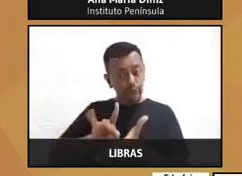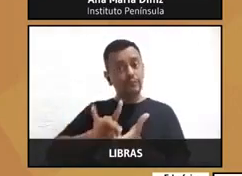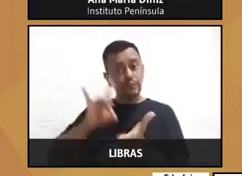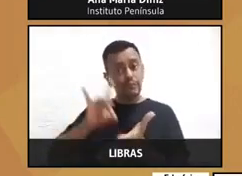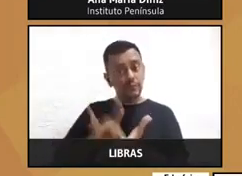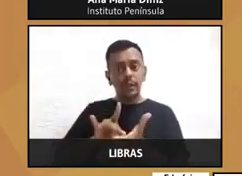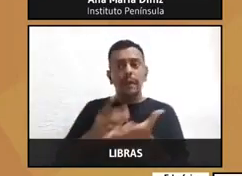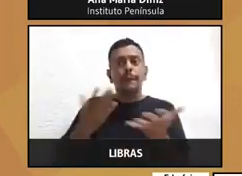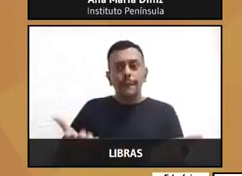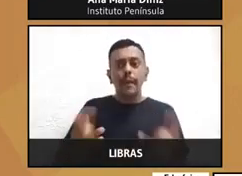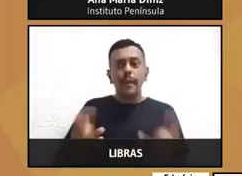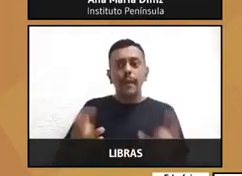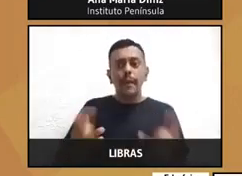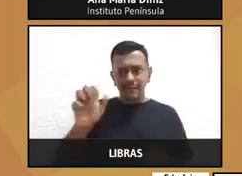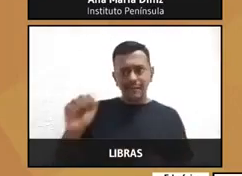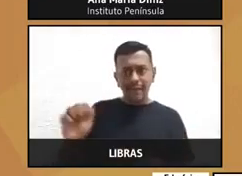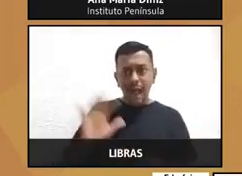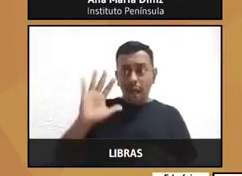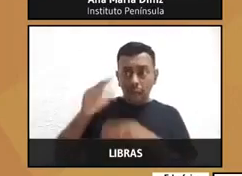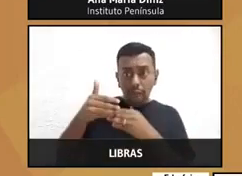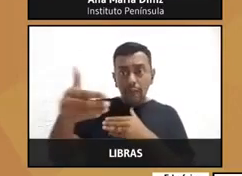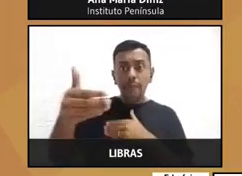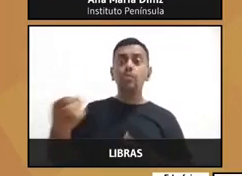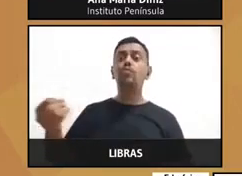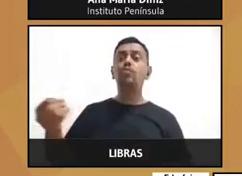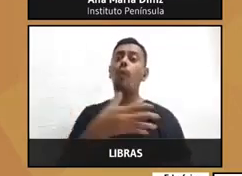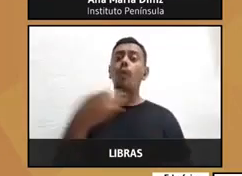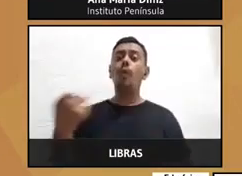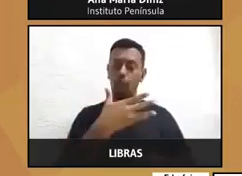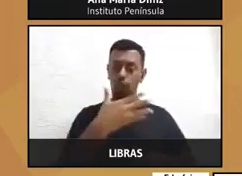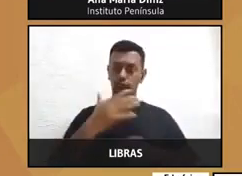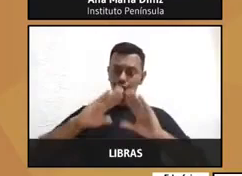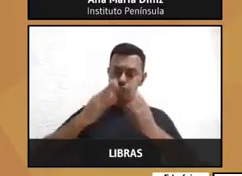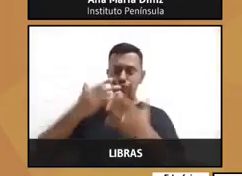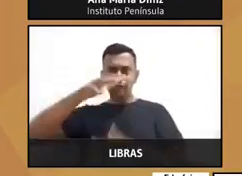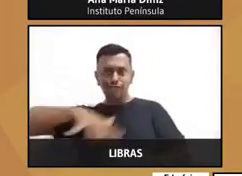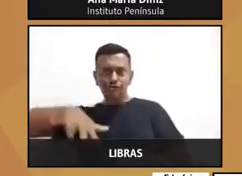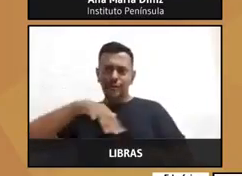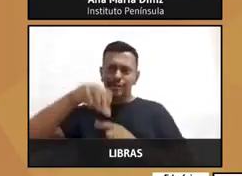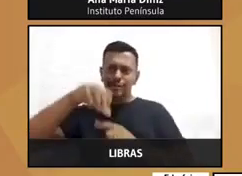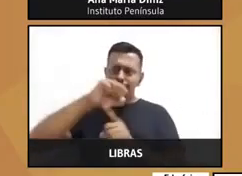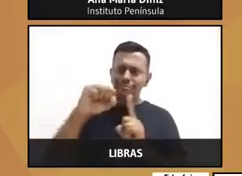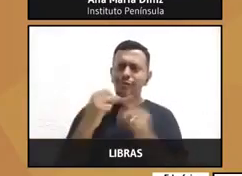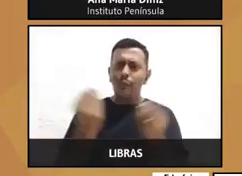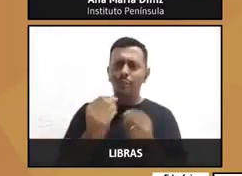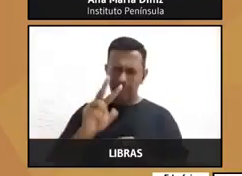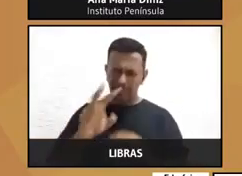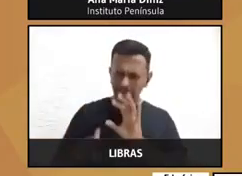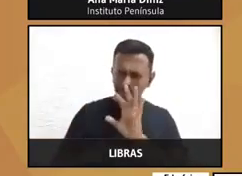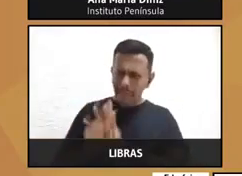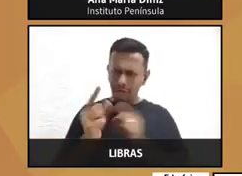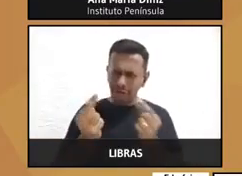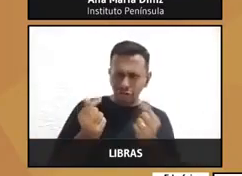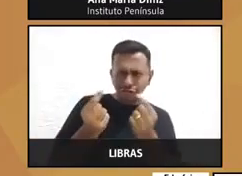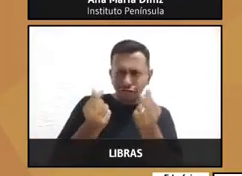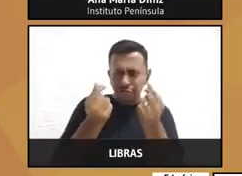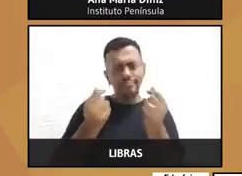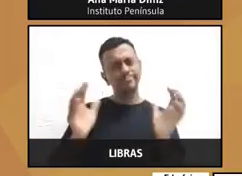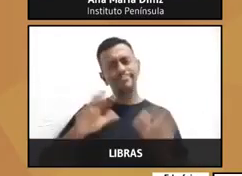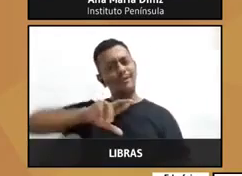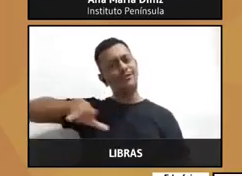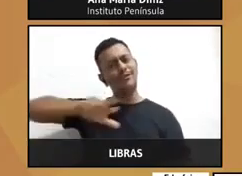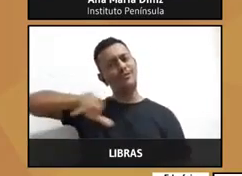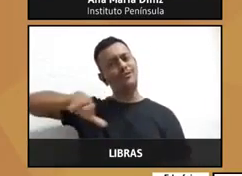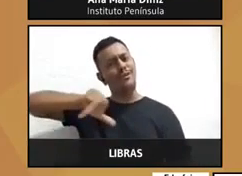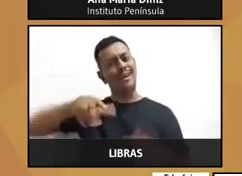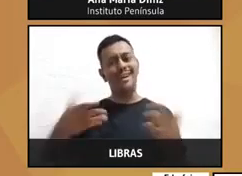é uma coisa totalmente nova para os sistemas de ensino. E não se trata de dinheiro. A